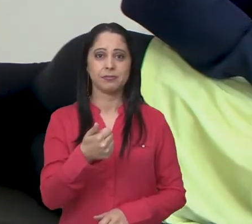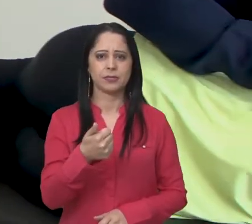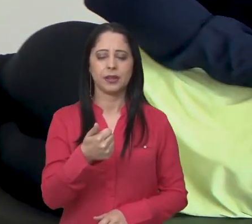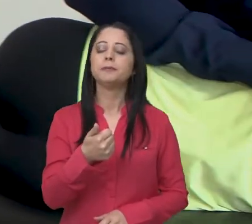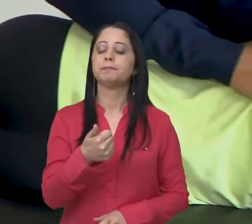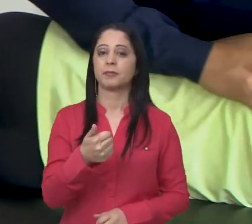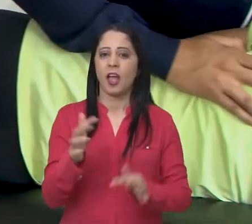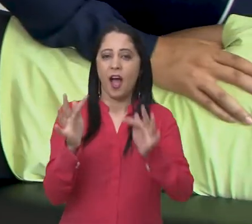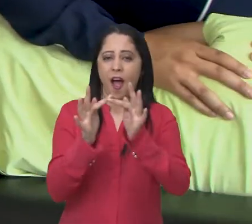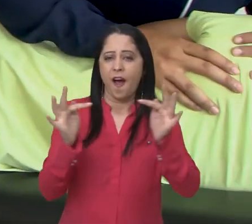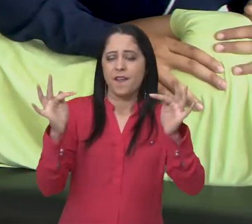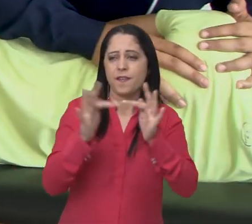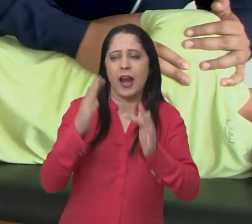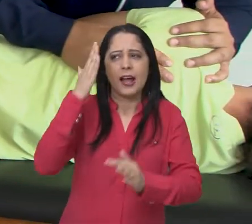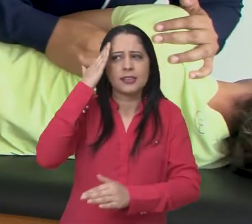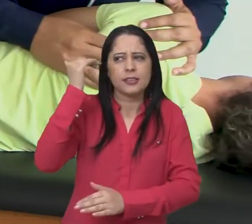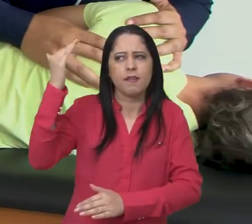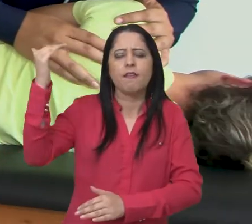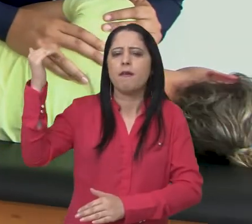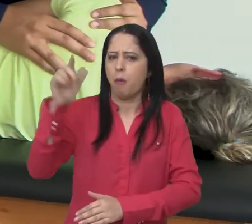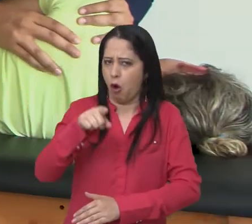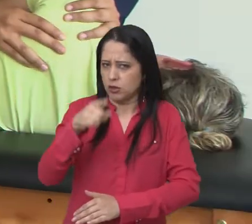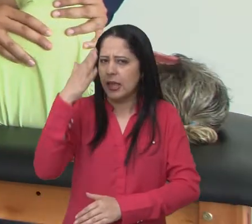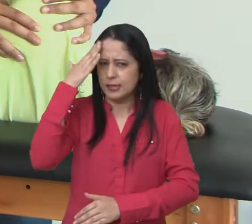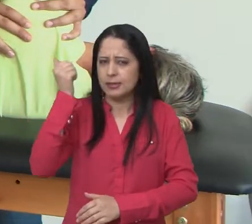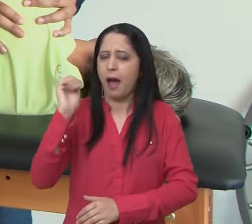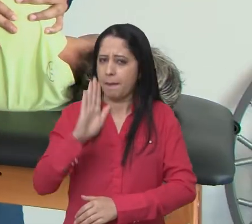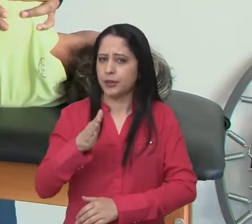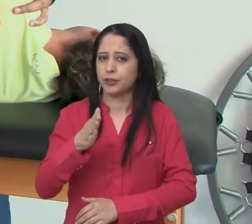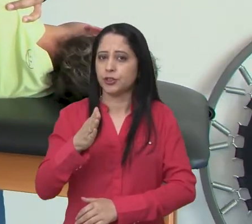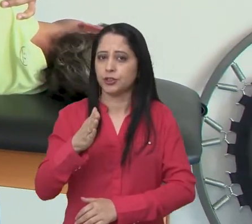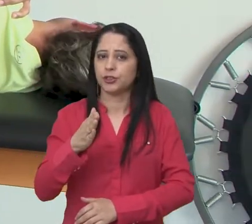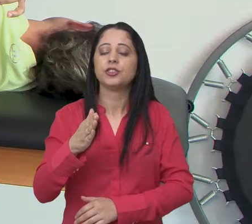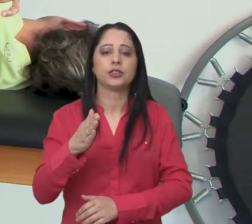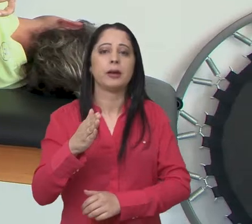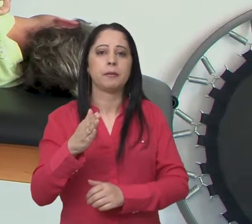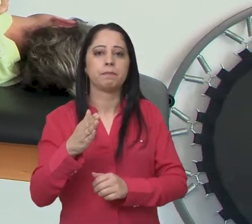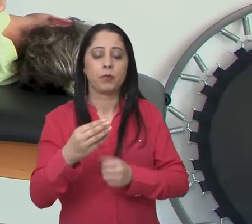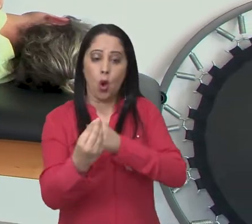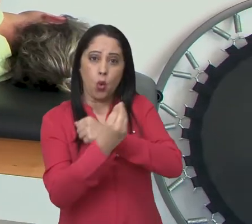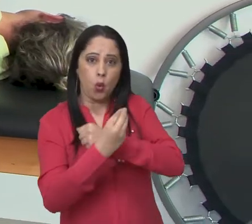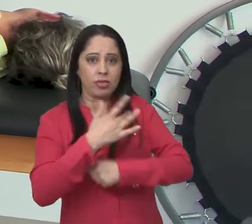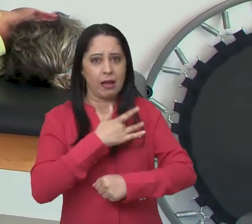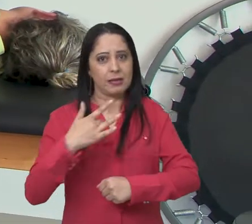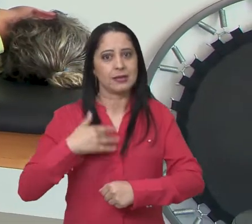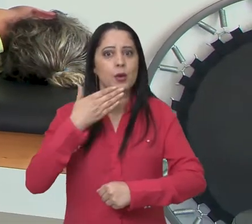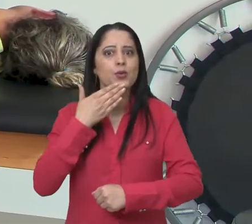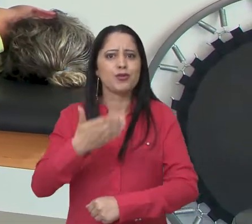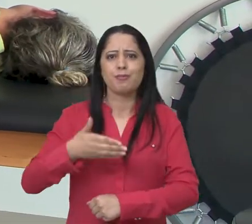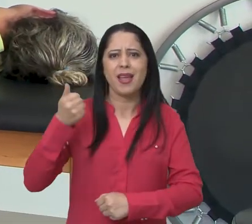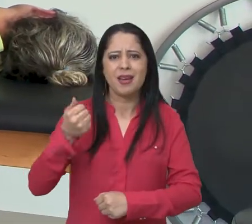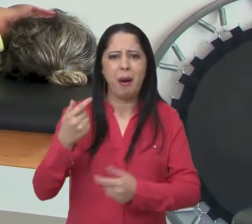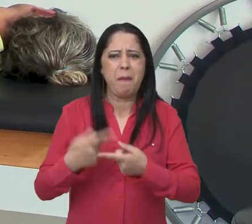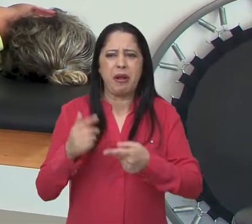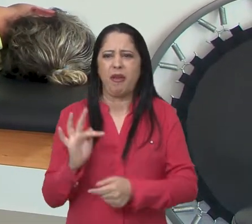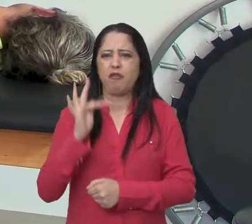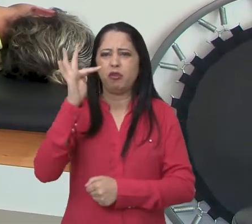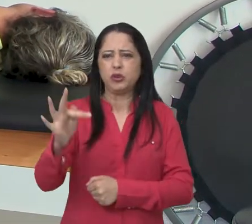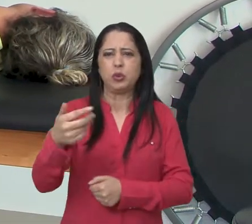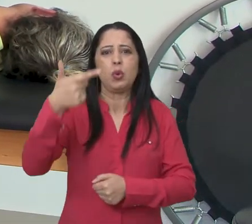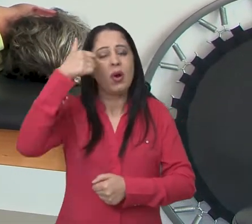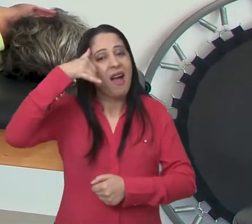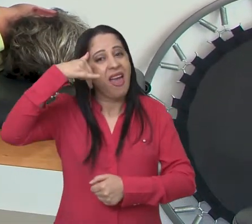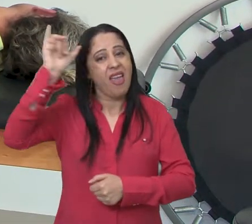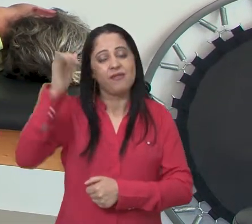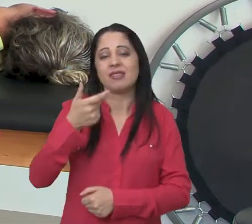tudo bem? Como diz o ditado popular, prevenir é sempre melhor do que remediar. E o De Bem com Você de hoje vai